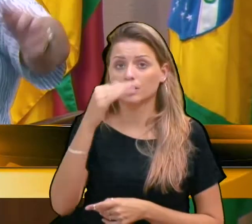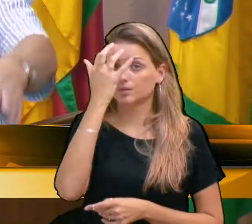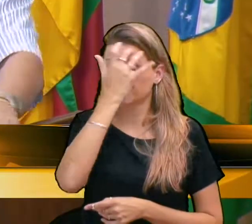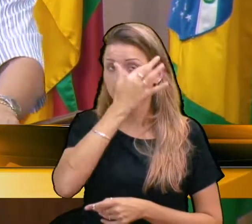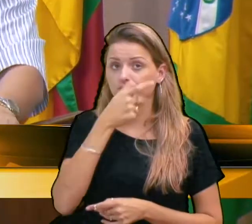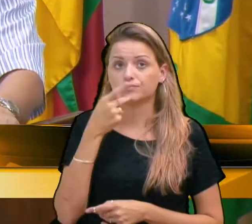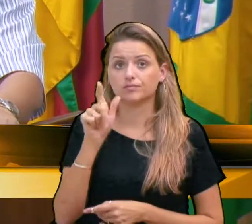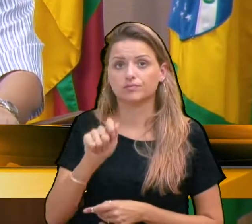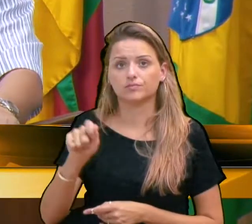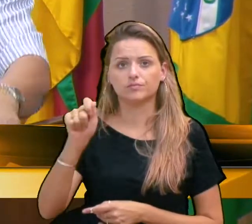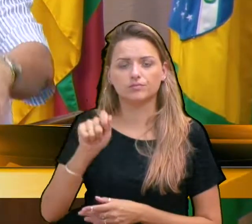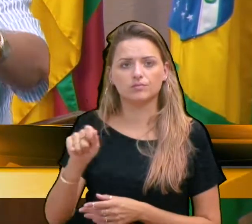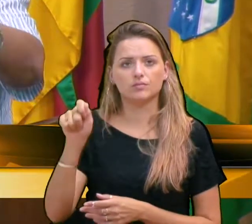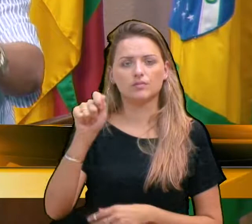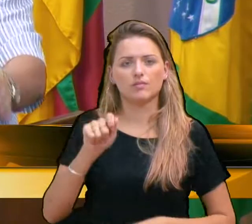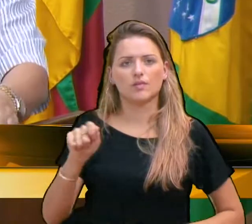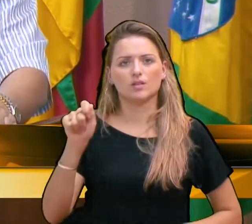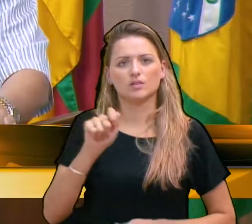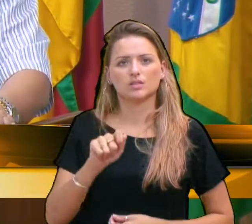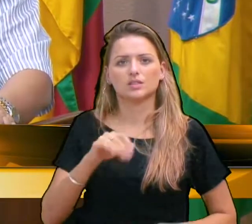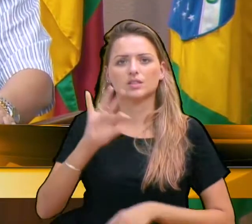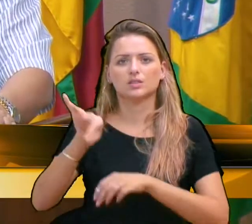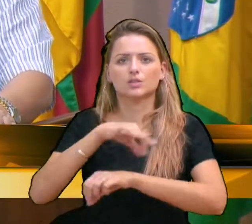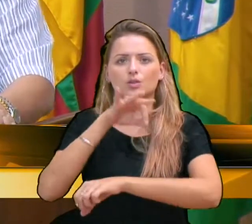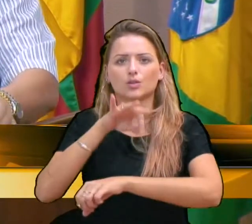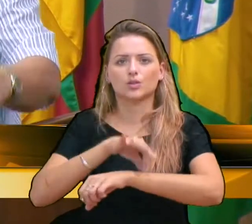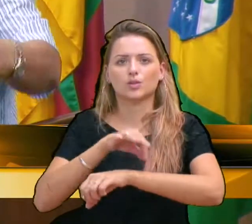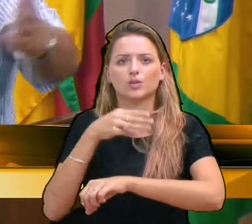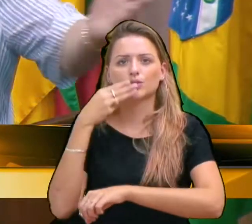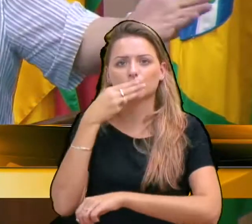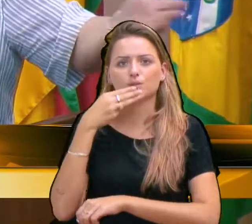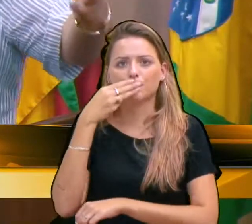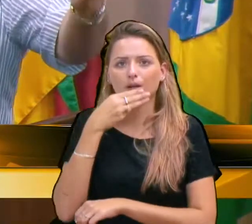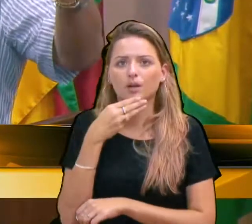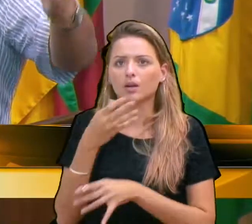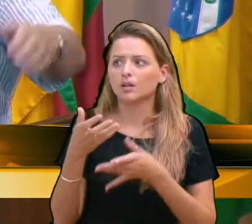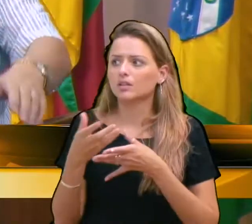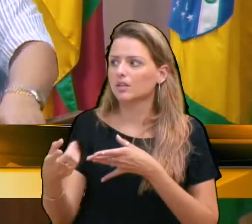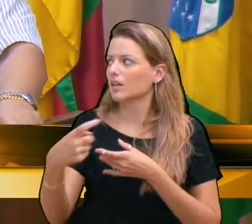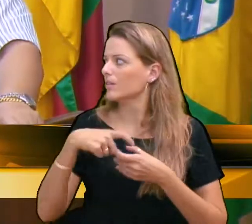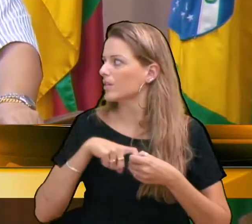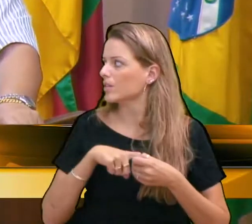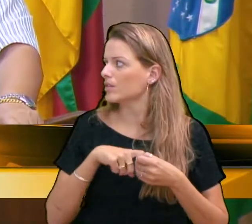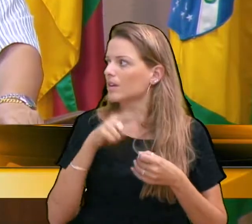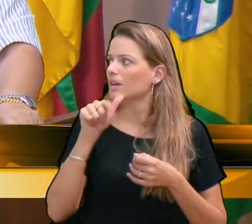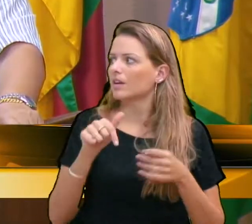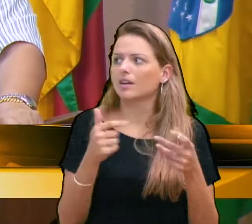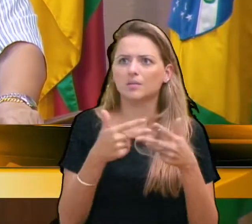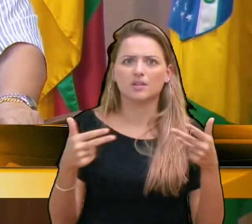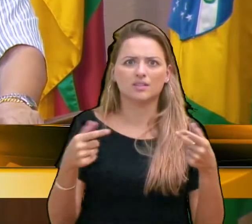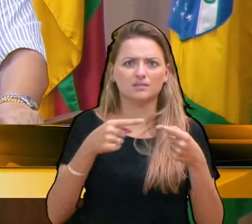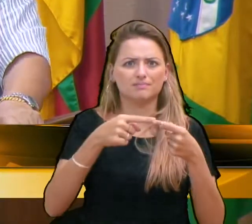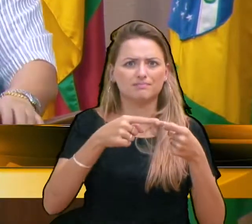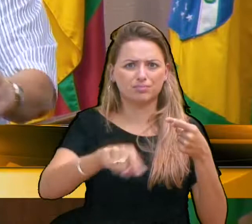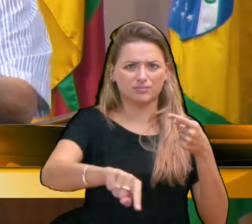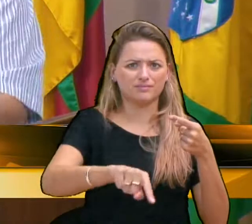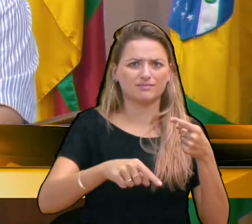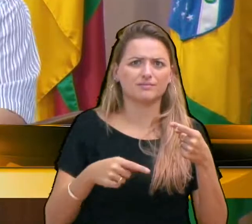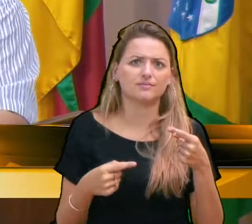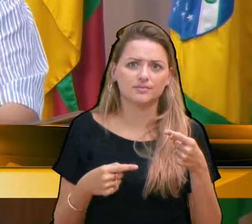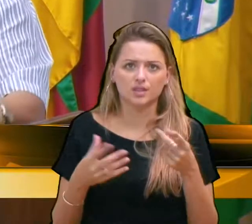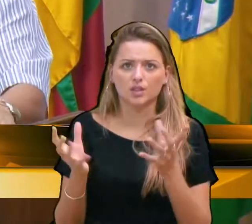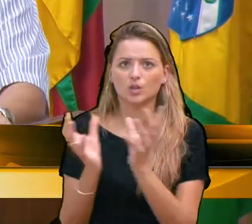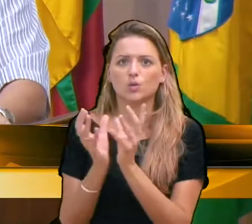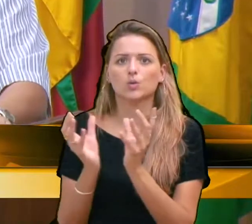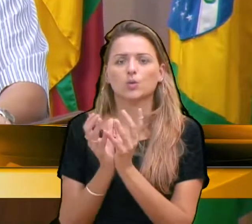da associação aí dos apicultores. Isso aí é um disparate. Esse grupo